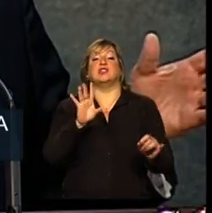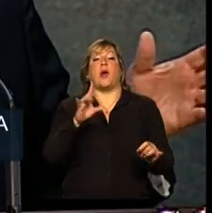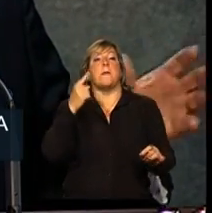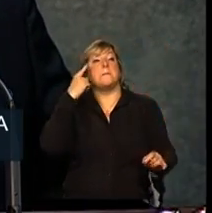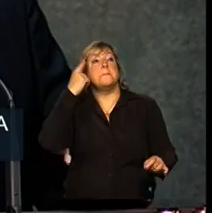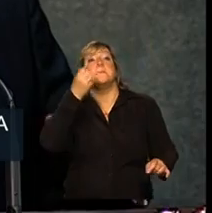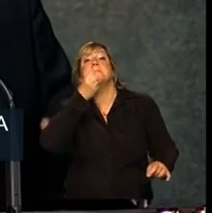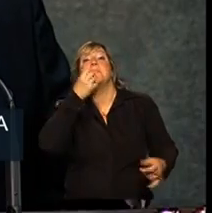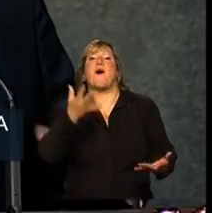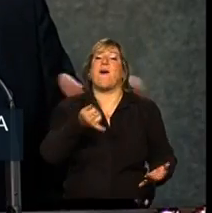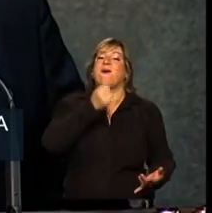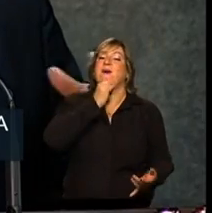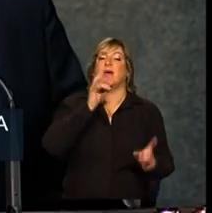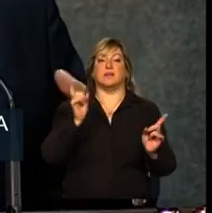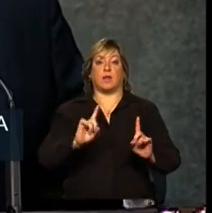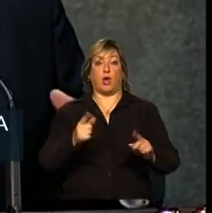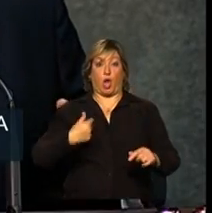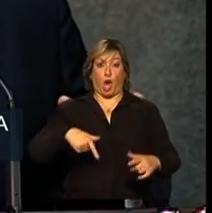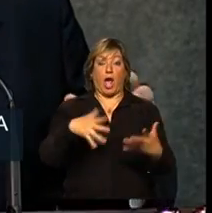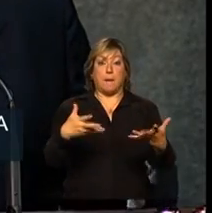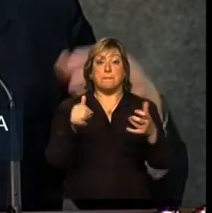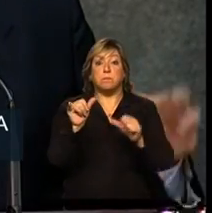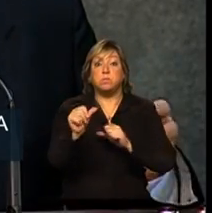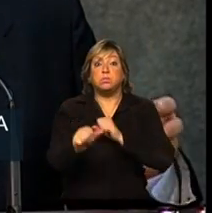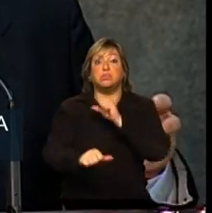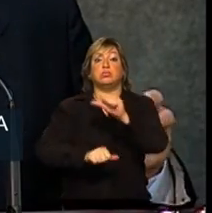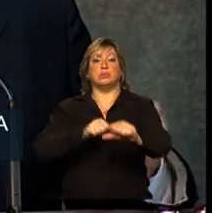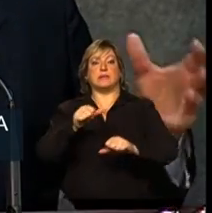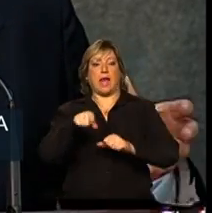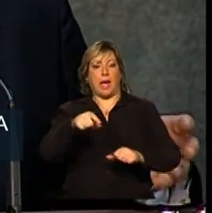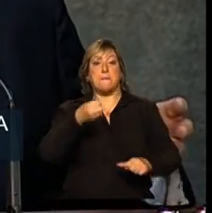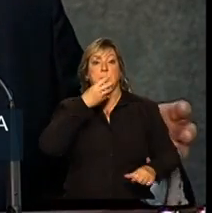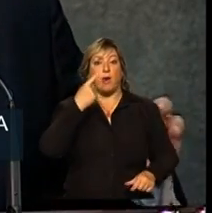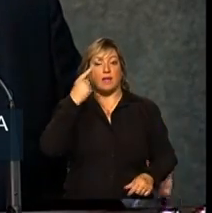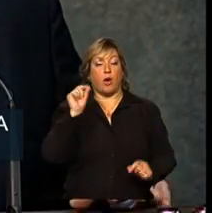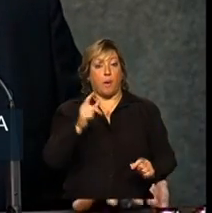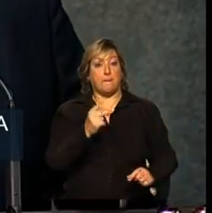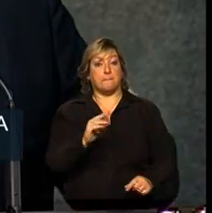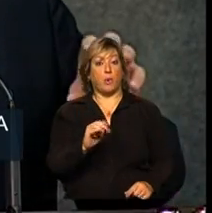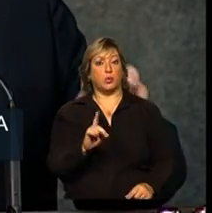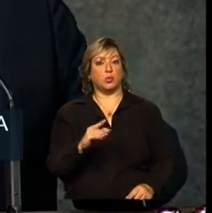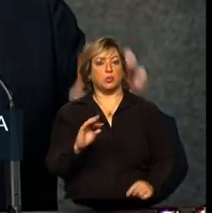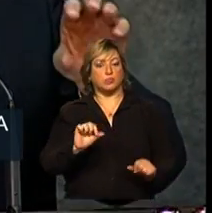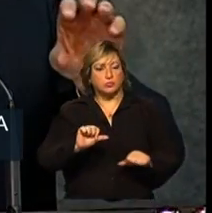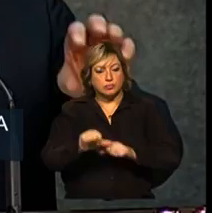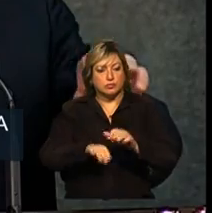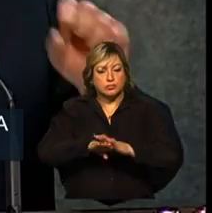ideias, mas nós estamos querendo transformar as boas ideias em produto,